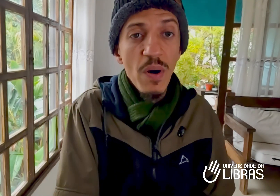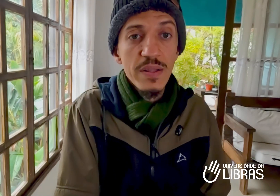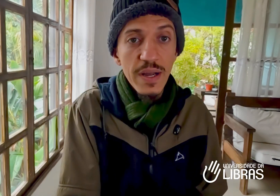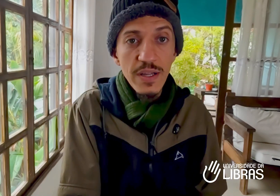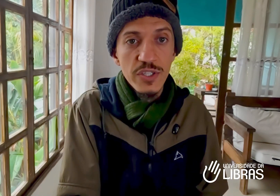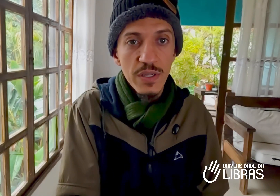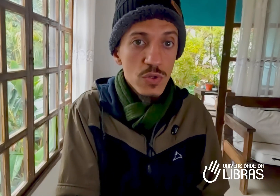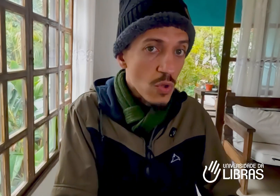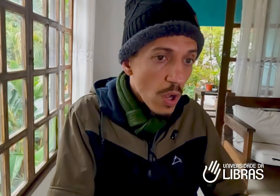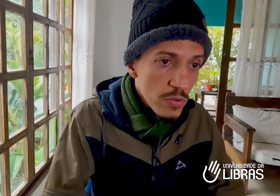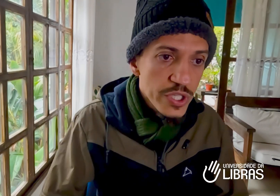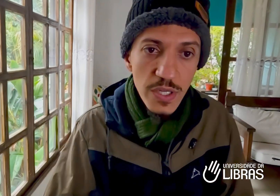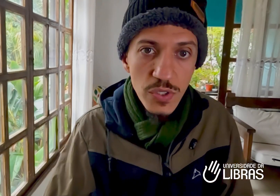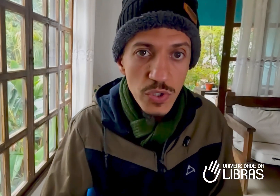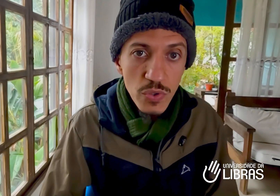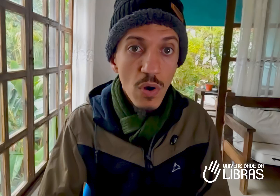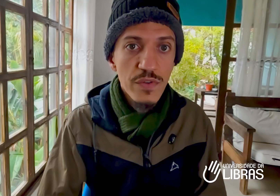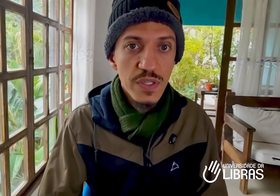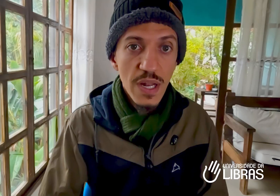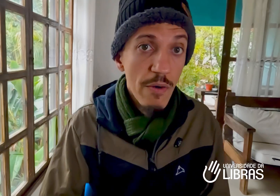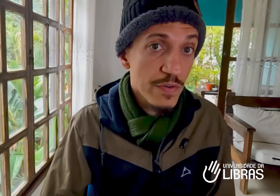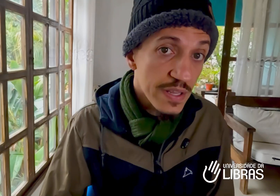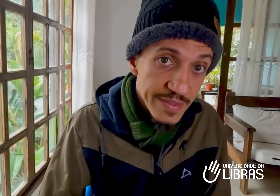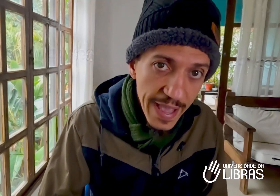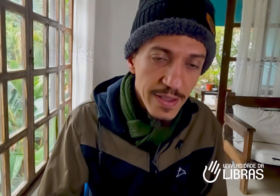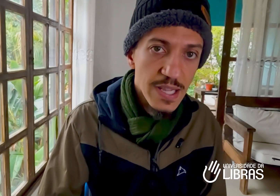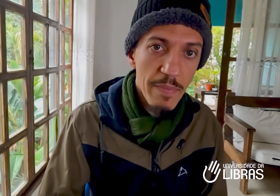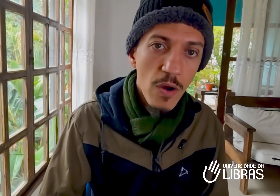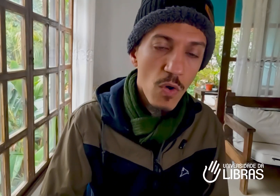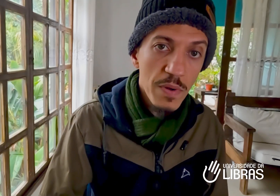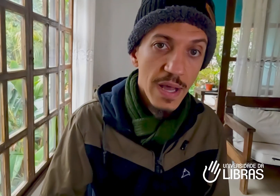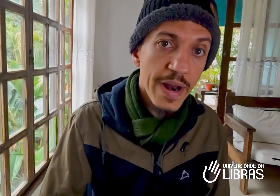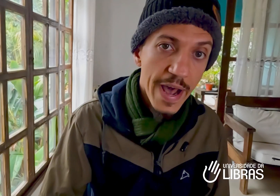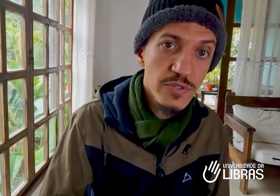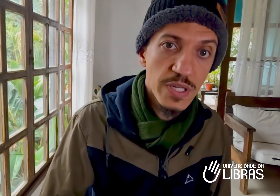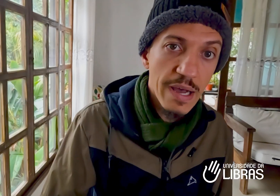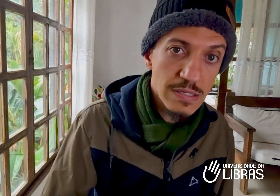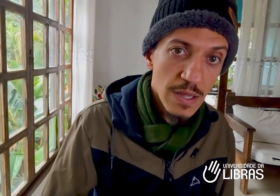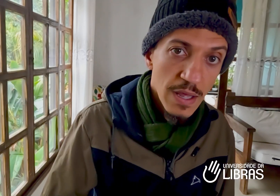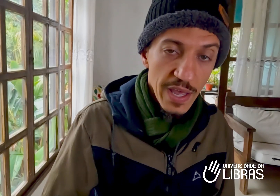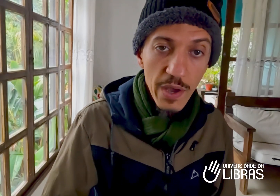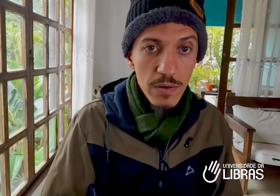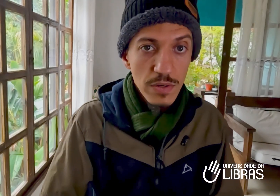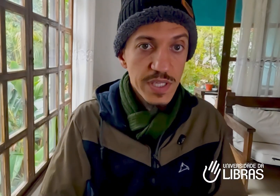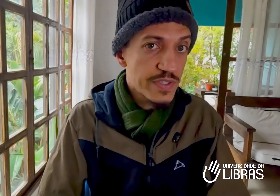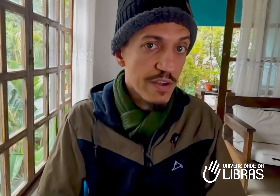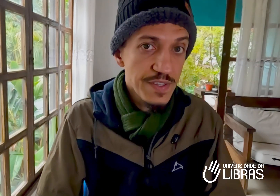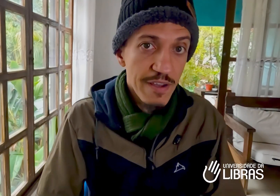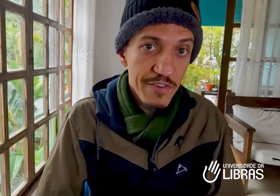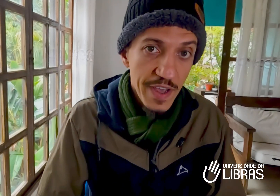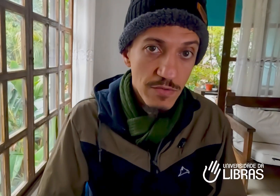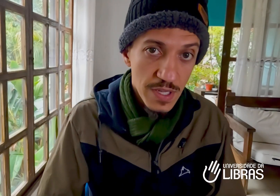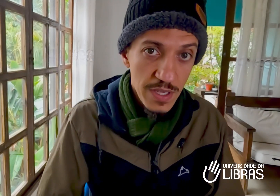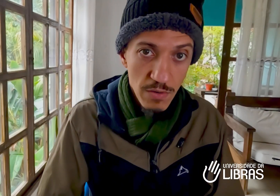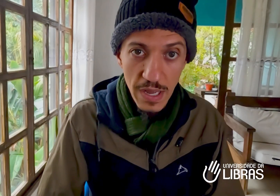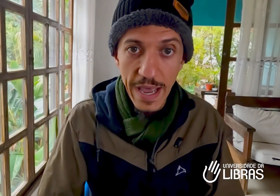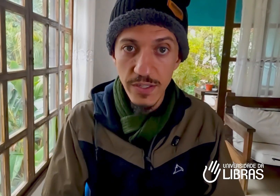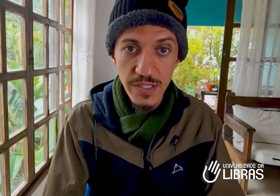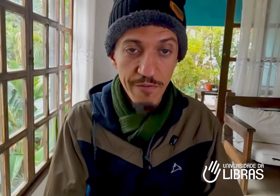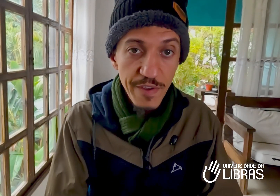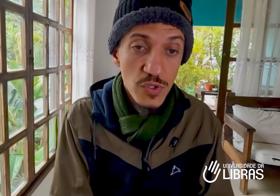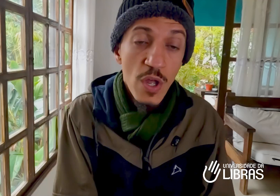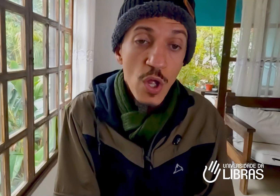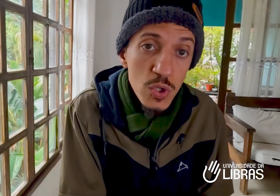Muito importante. Todo dia surge um novo sinal e você tem que saber como decorar os sinais. Eu, inclusive, já fiz eventos aqui